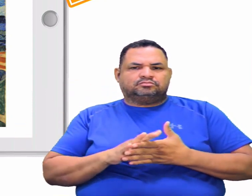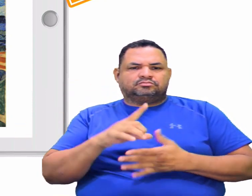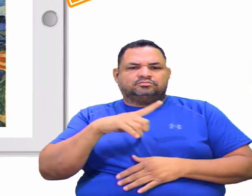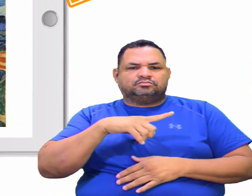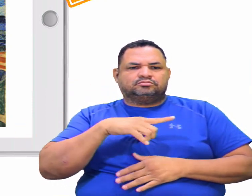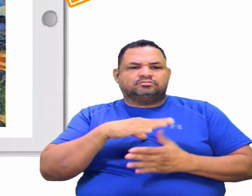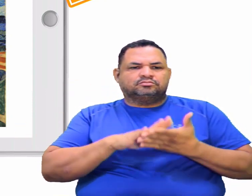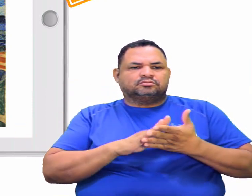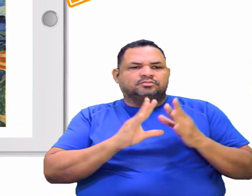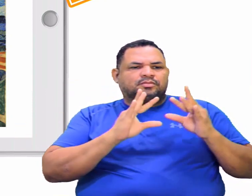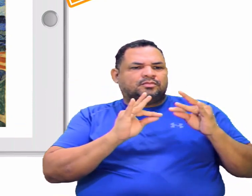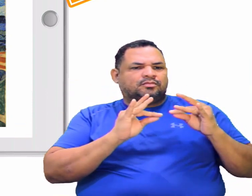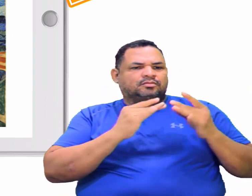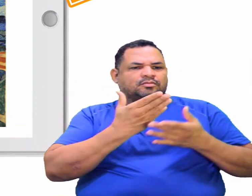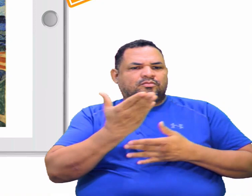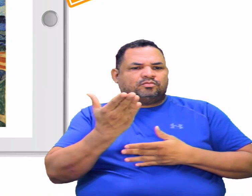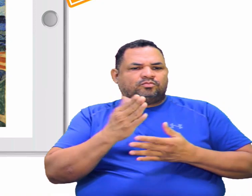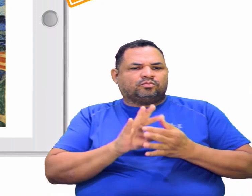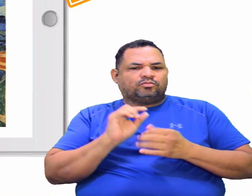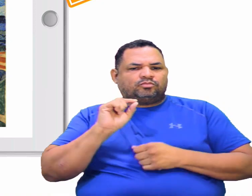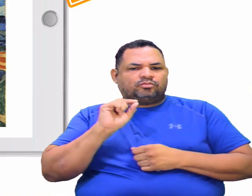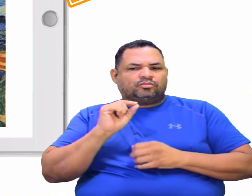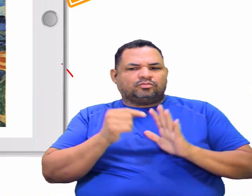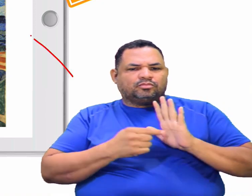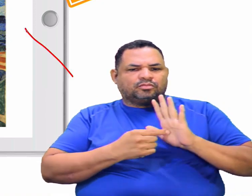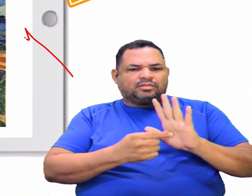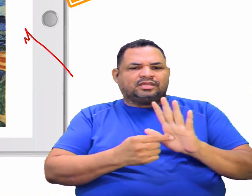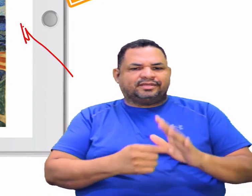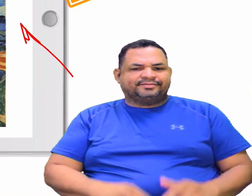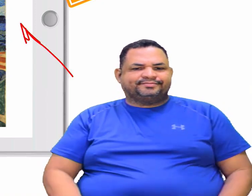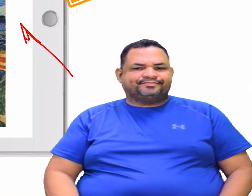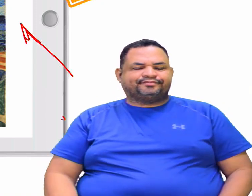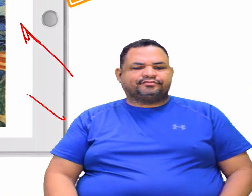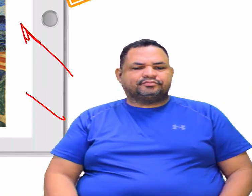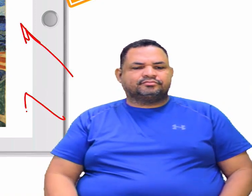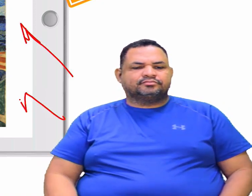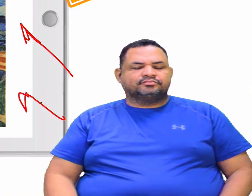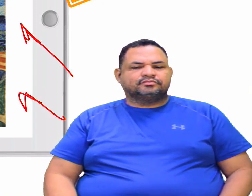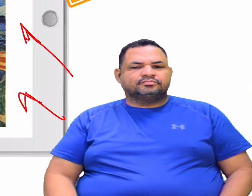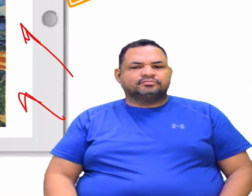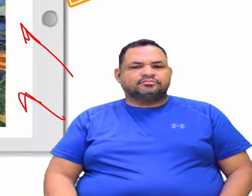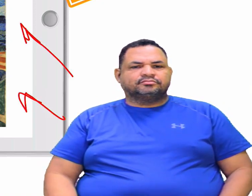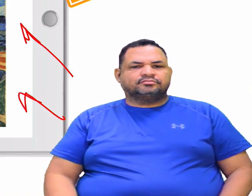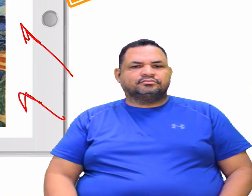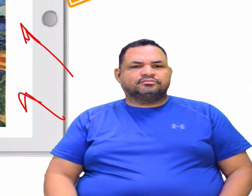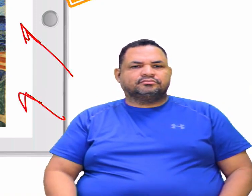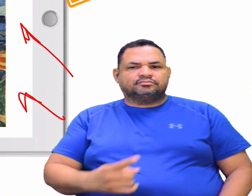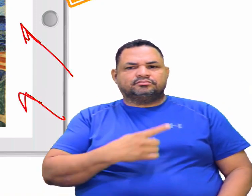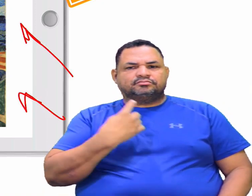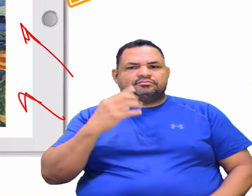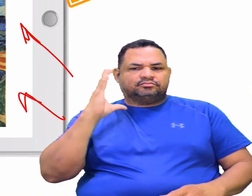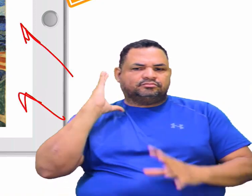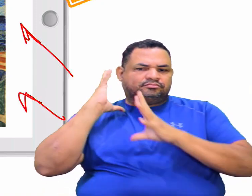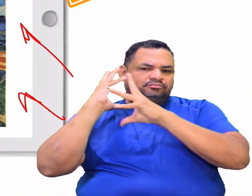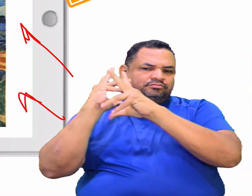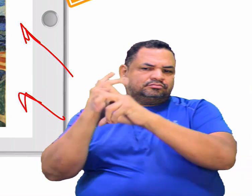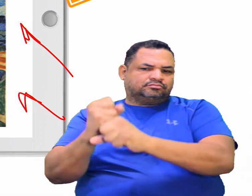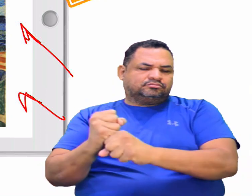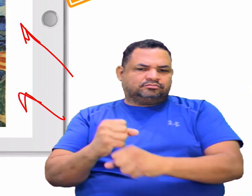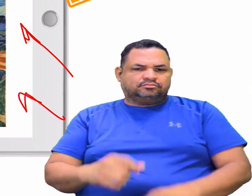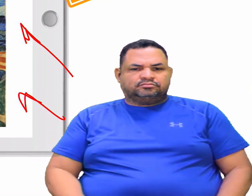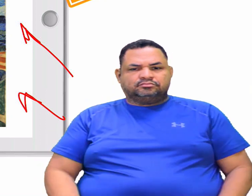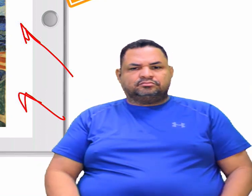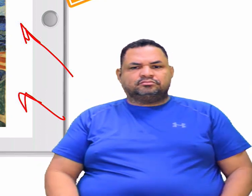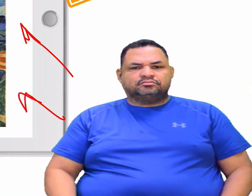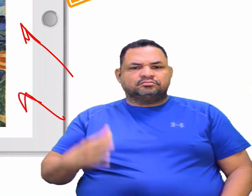colagem aqui uma amostra aqui do do que nos espera aqui nesse assunto que nós vamos revisar inclusive aí ó o